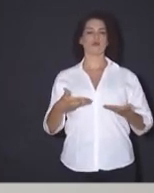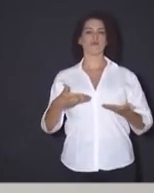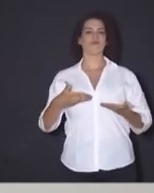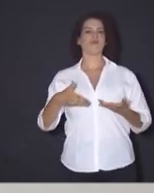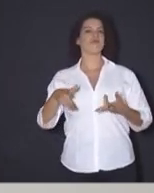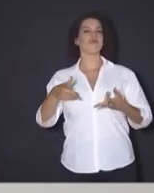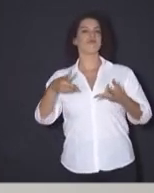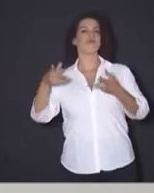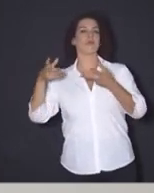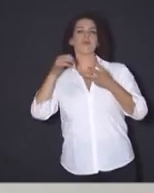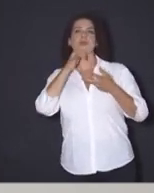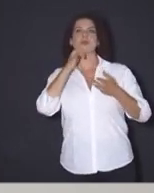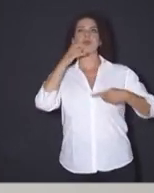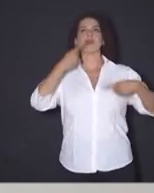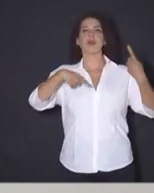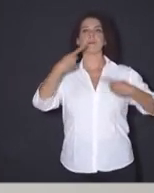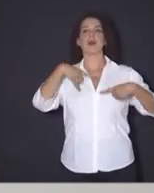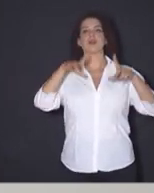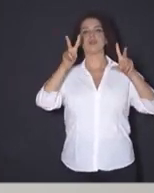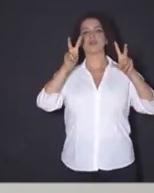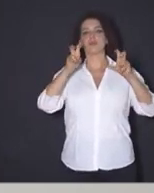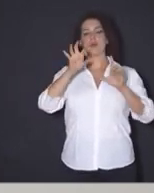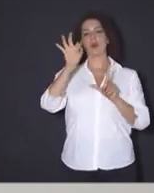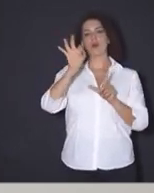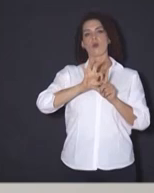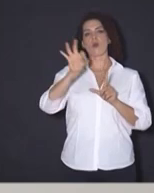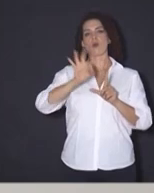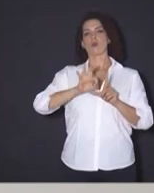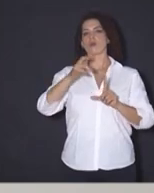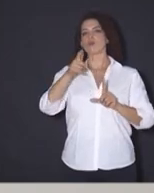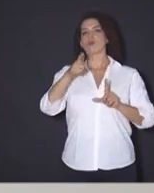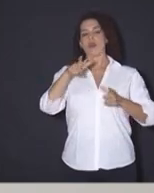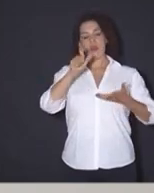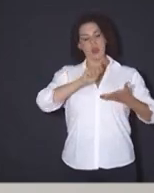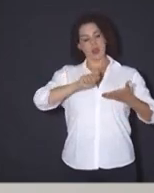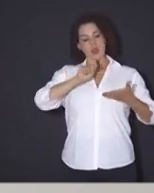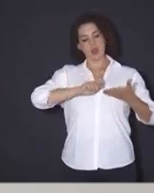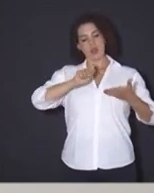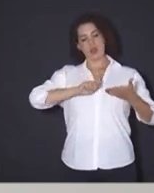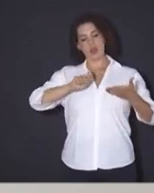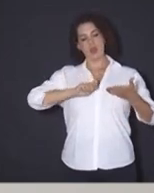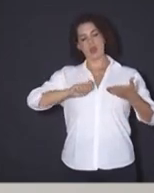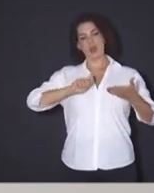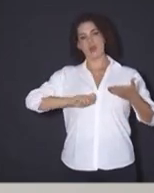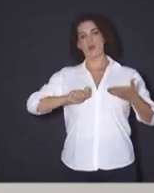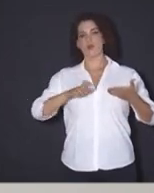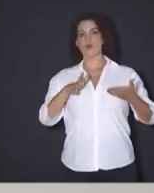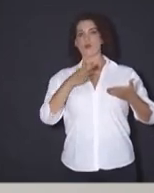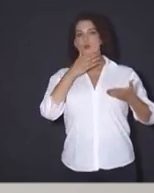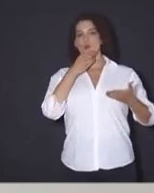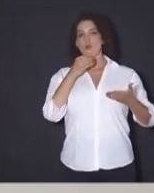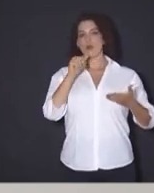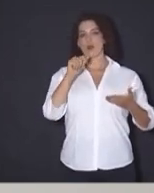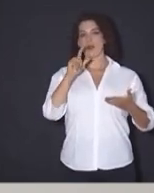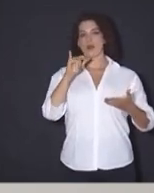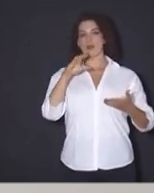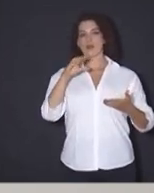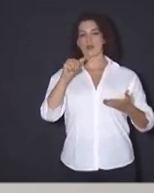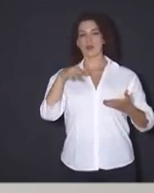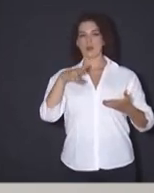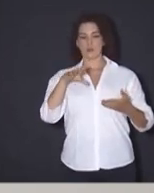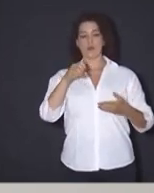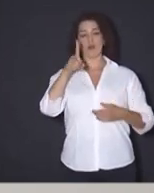sobre cotão um livro escrito por um grade nahles ali kamel diretor da tv